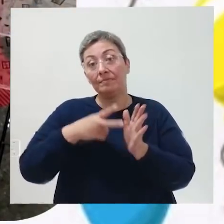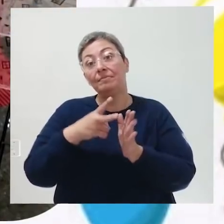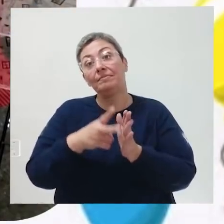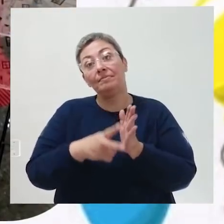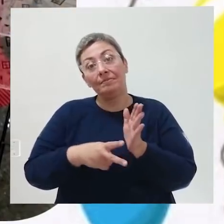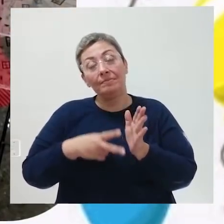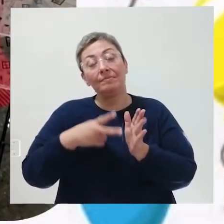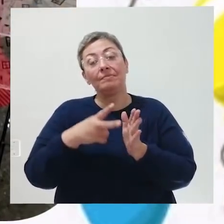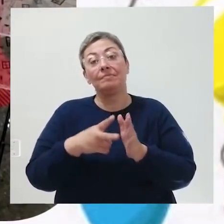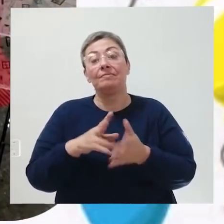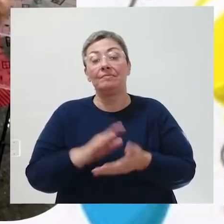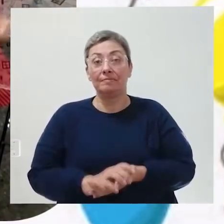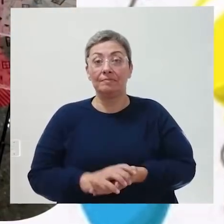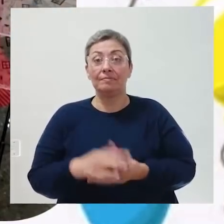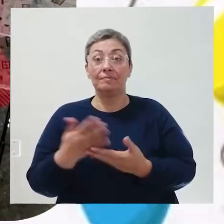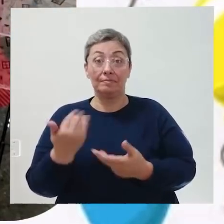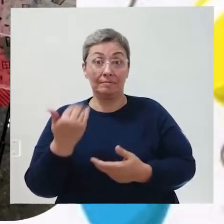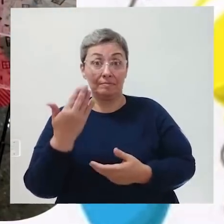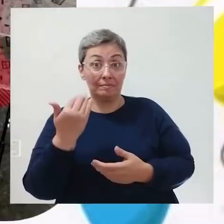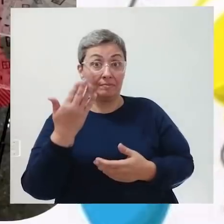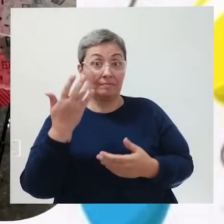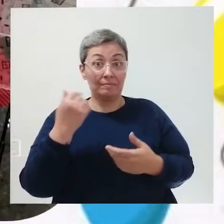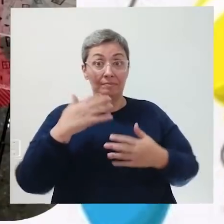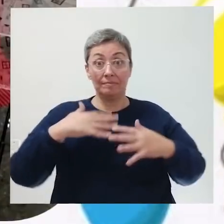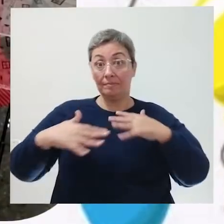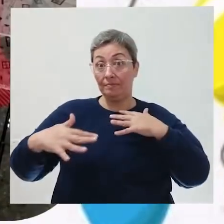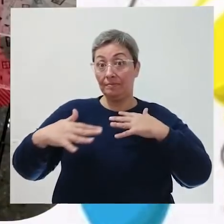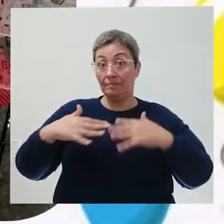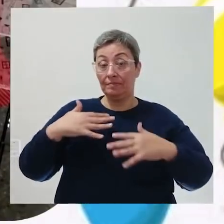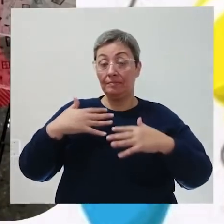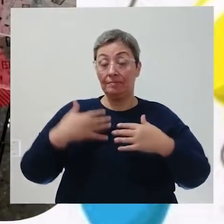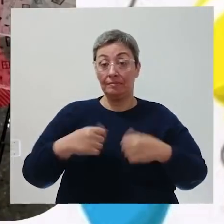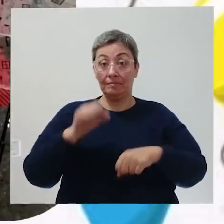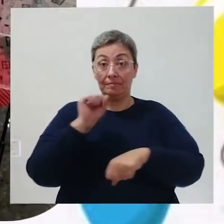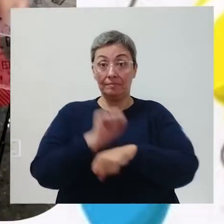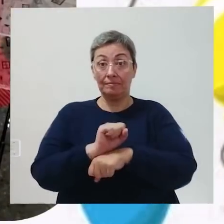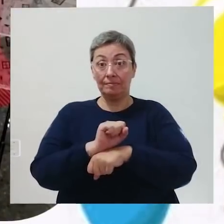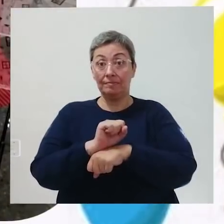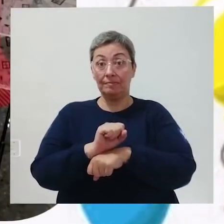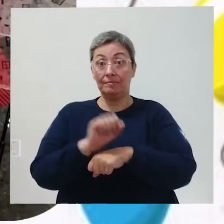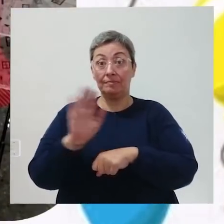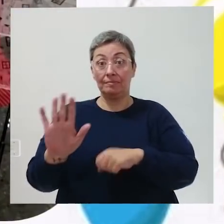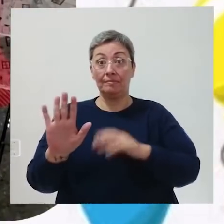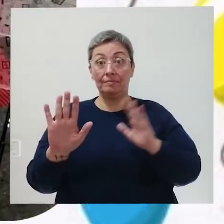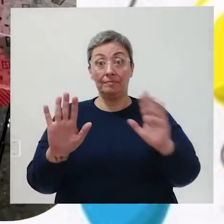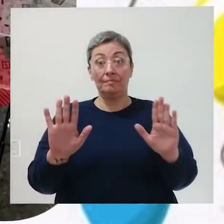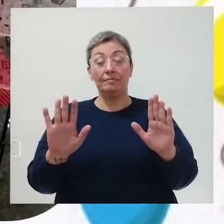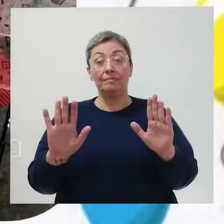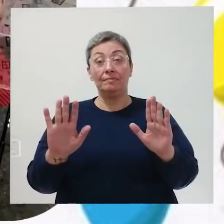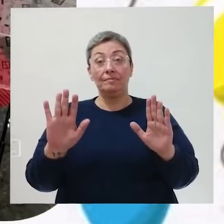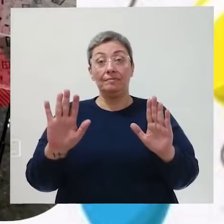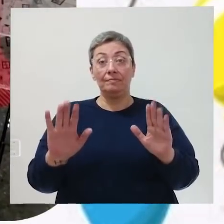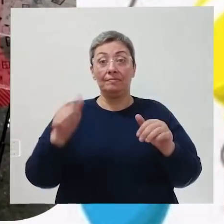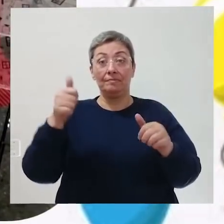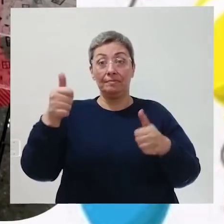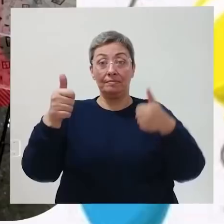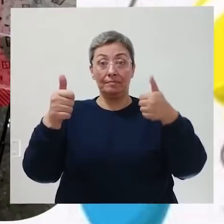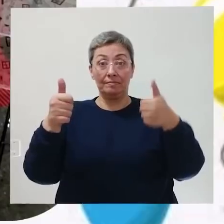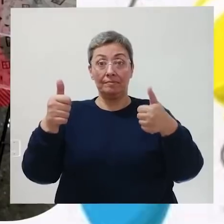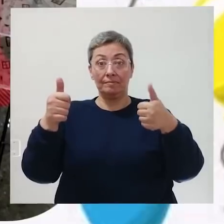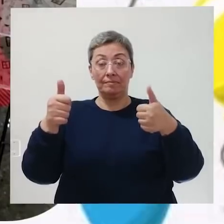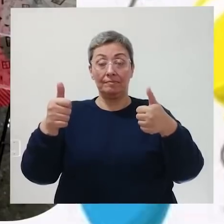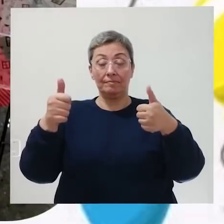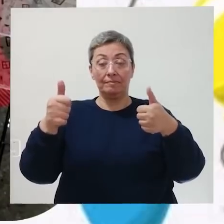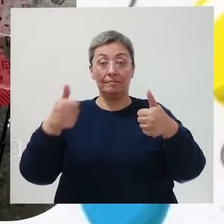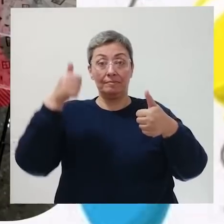Passagem do velho trem. Vamos lá nos movimentos. Parou! Mãozinha pra frente.